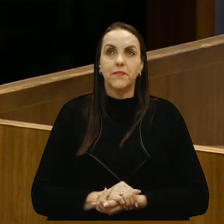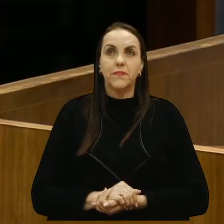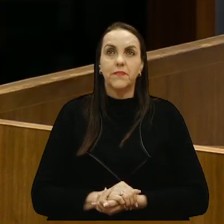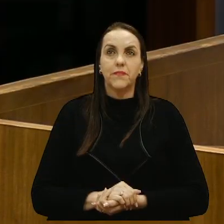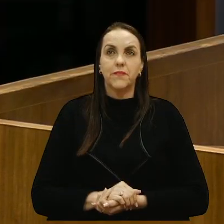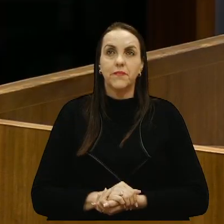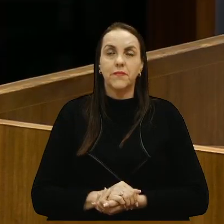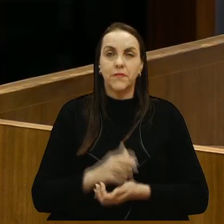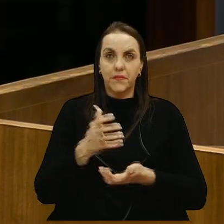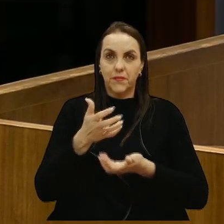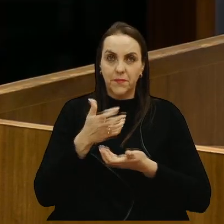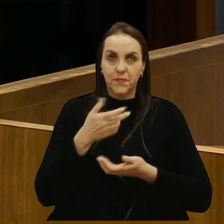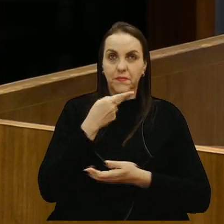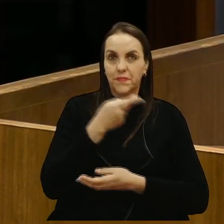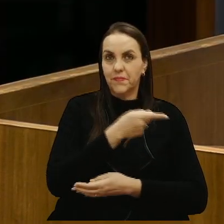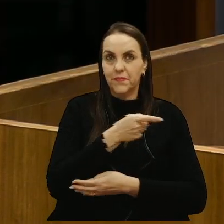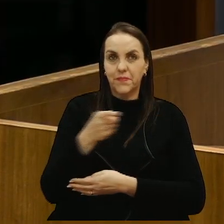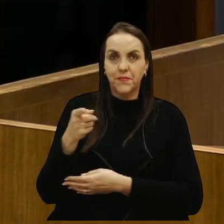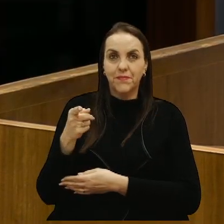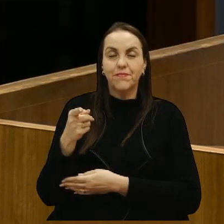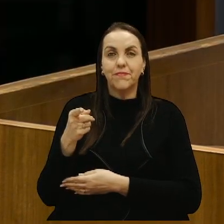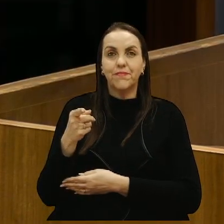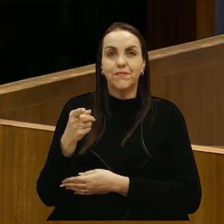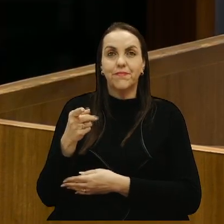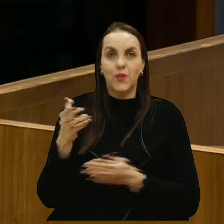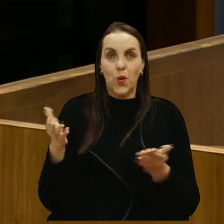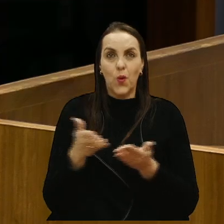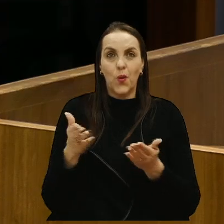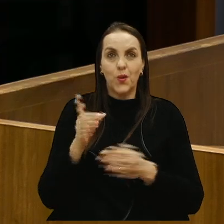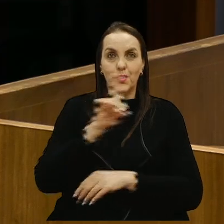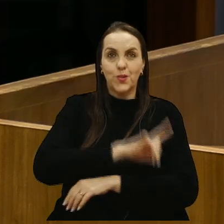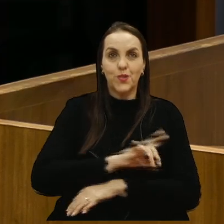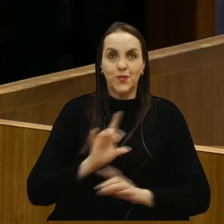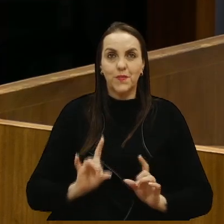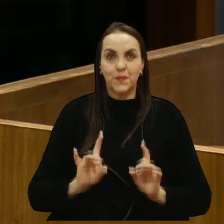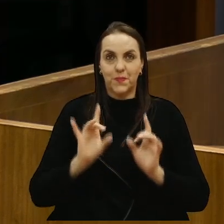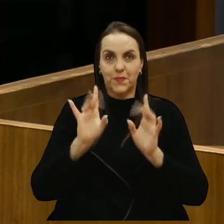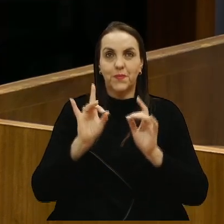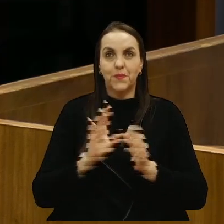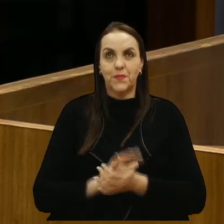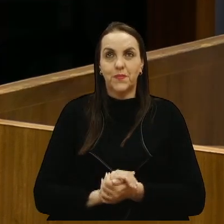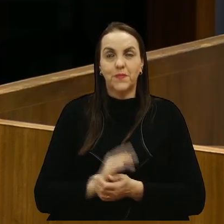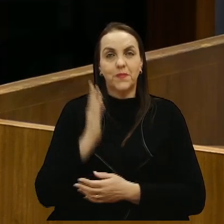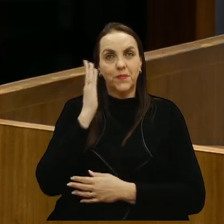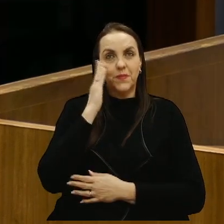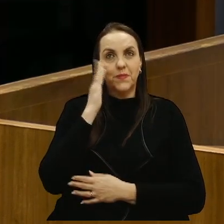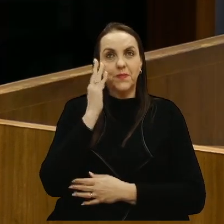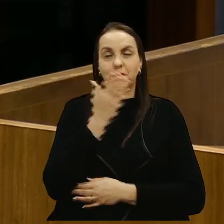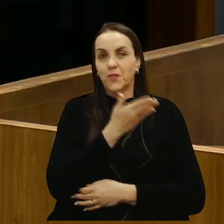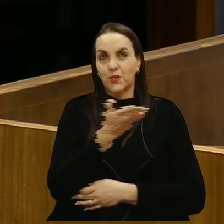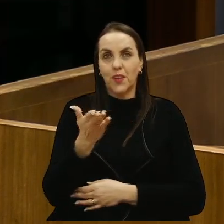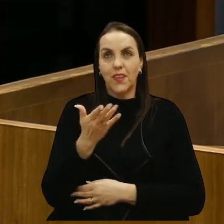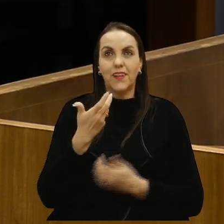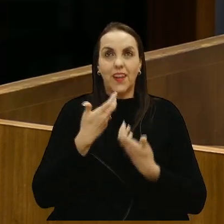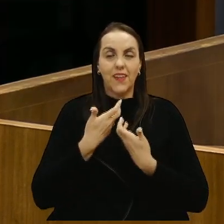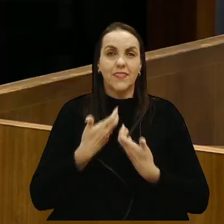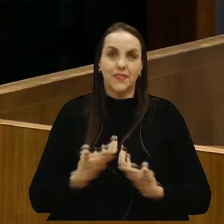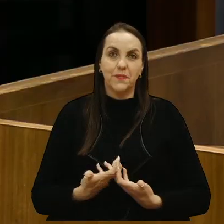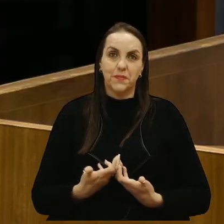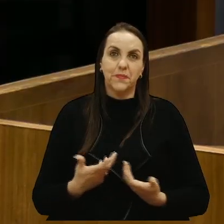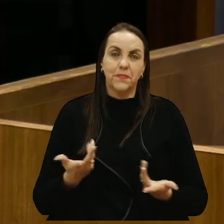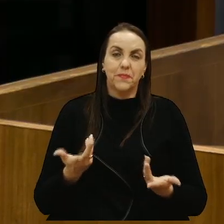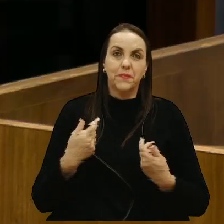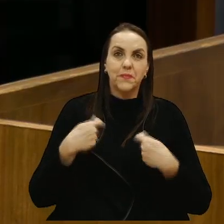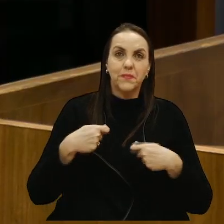quero dizer para vocês que hoje é um dia muito especial. Eu sei que todo mundo está cansado aqui, mas eu